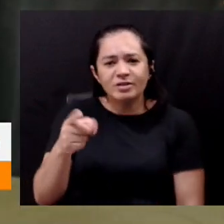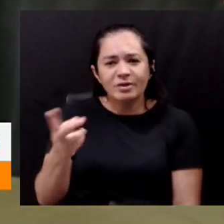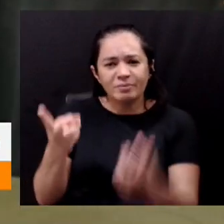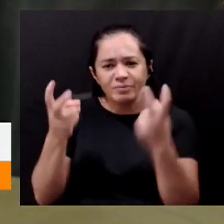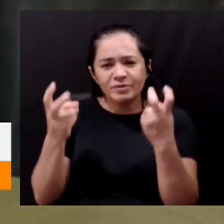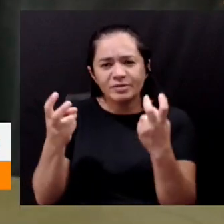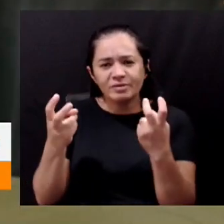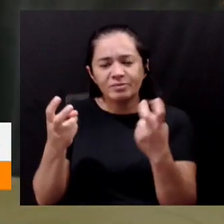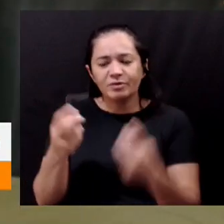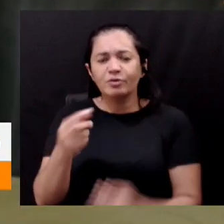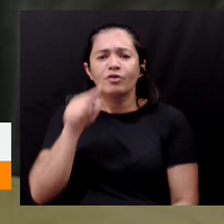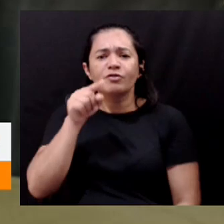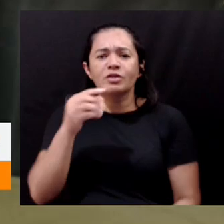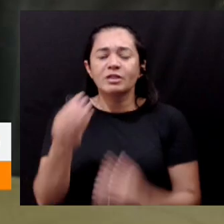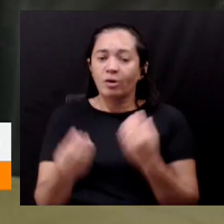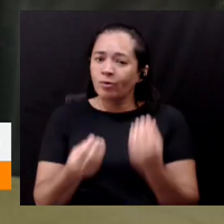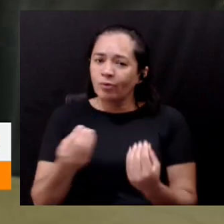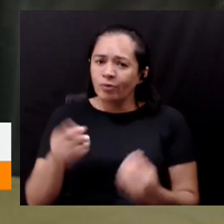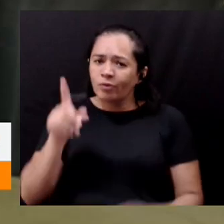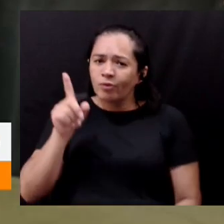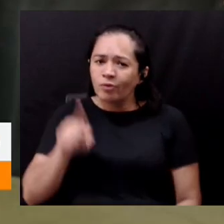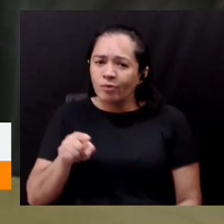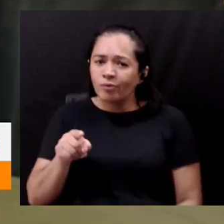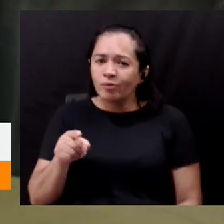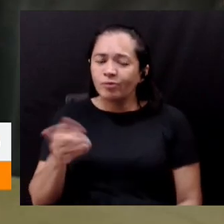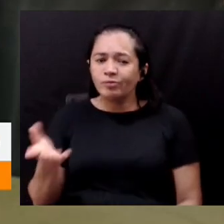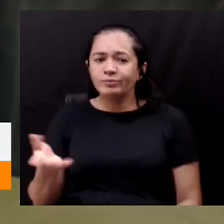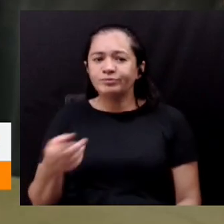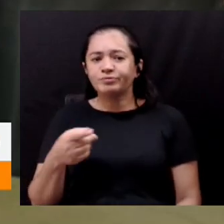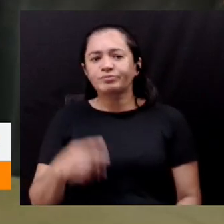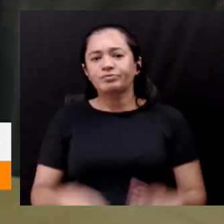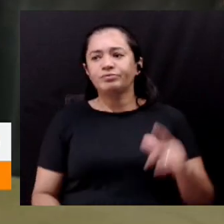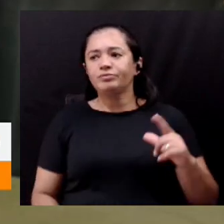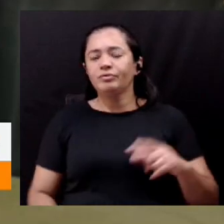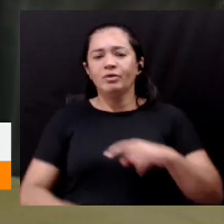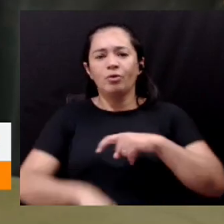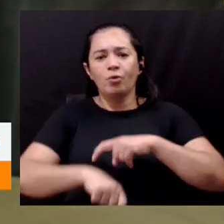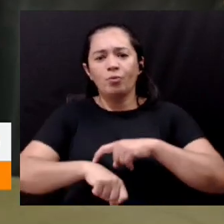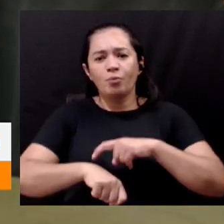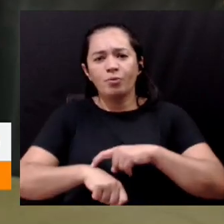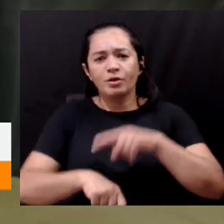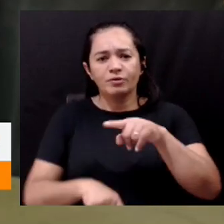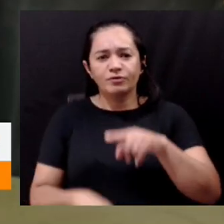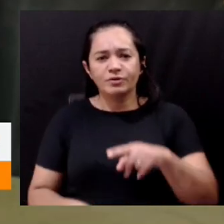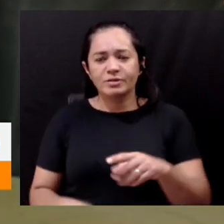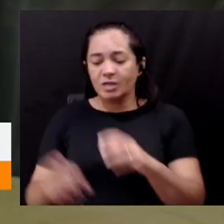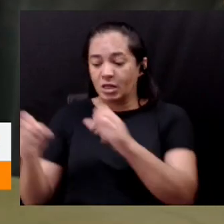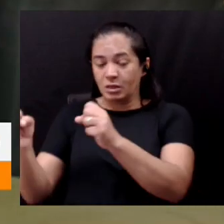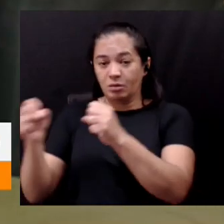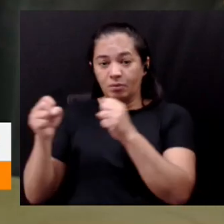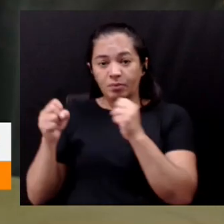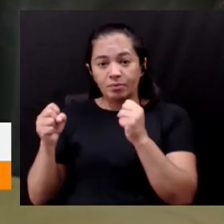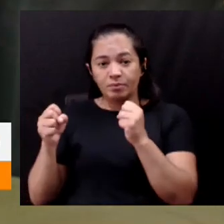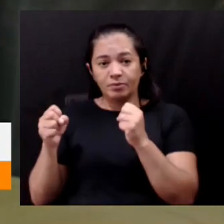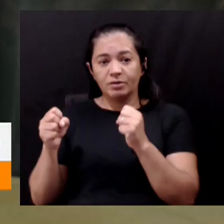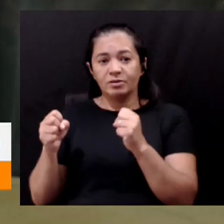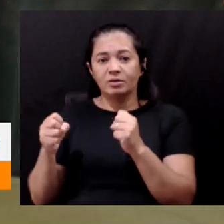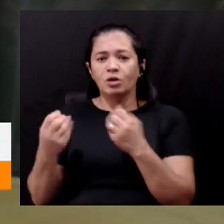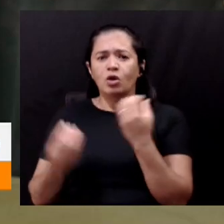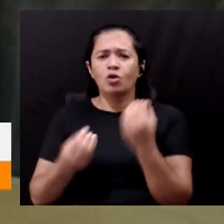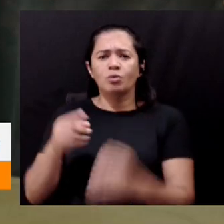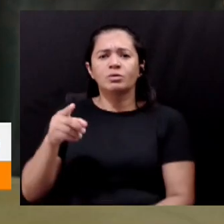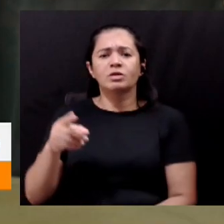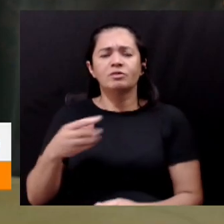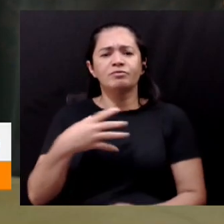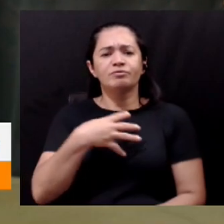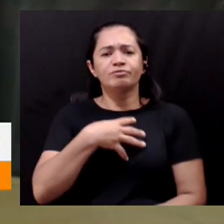né, quando você, tem aí um momento em que você está no poder, como você se comporta diante da